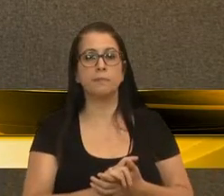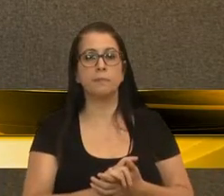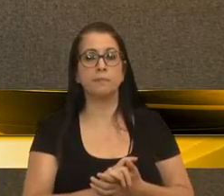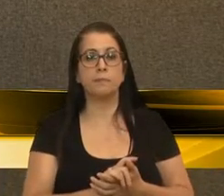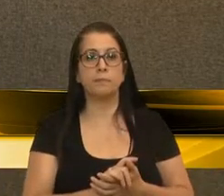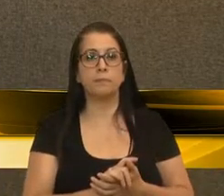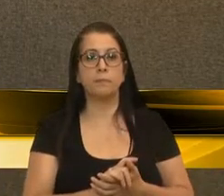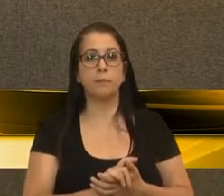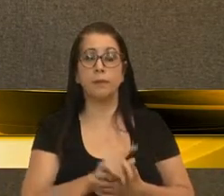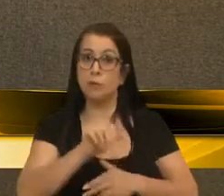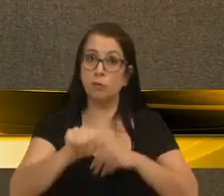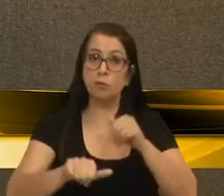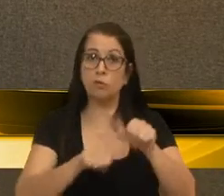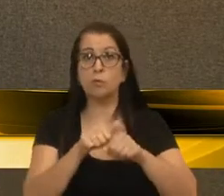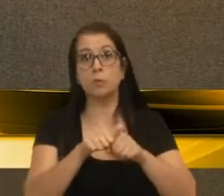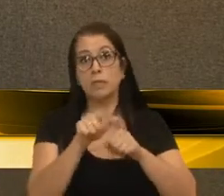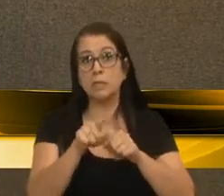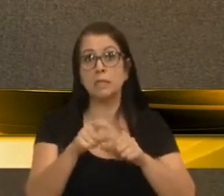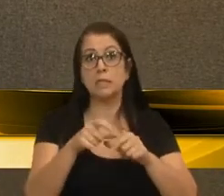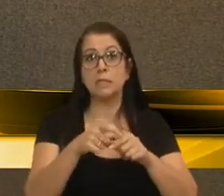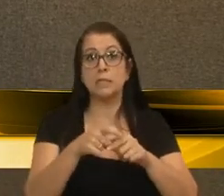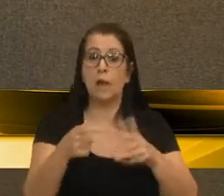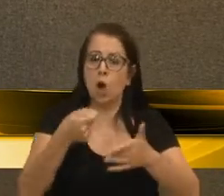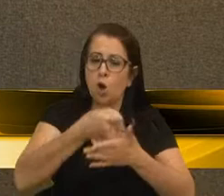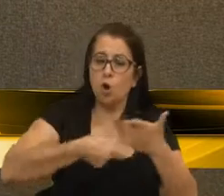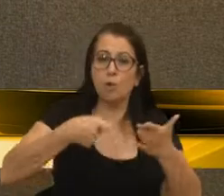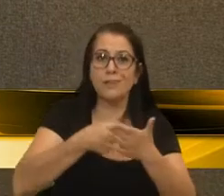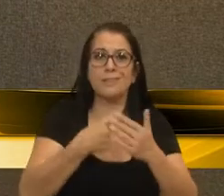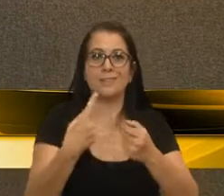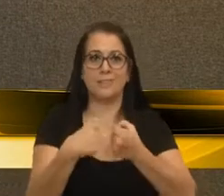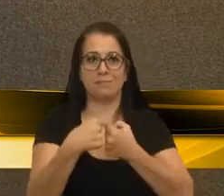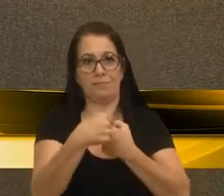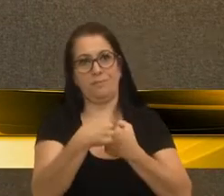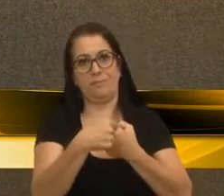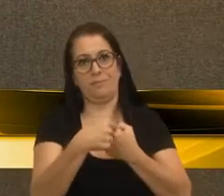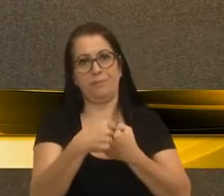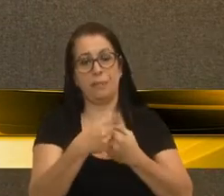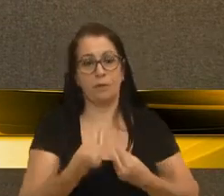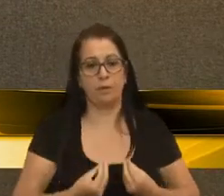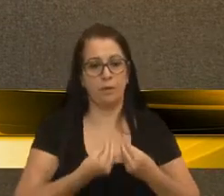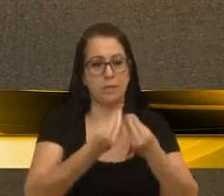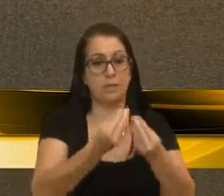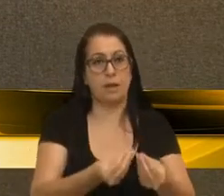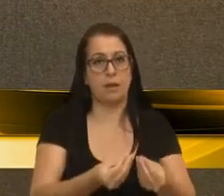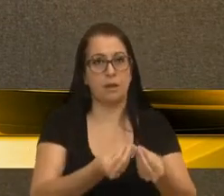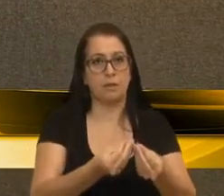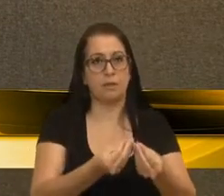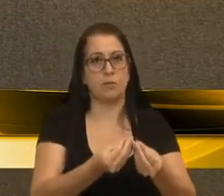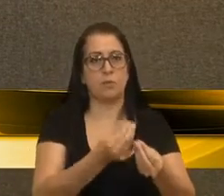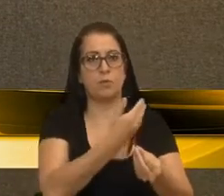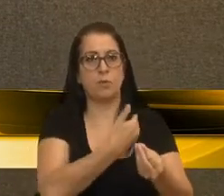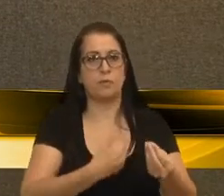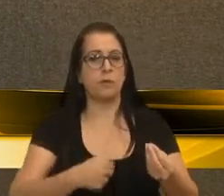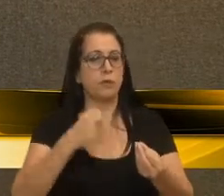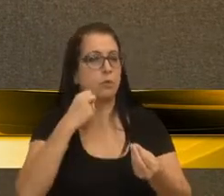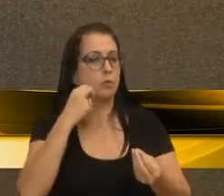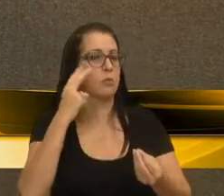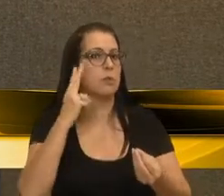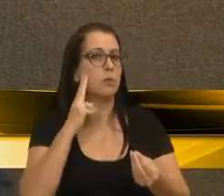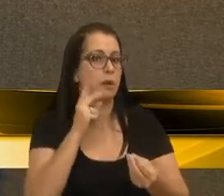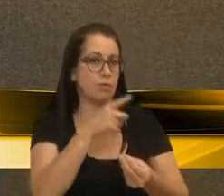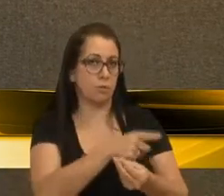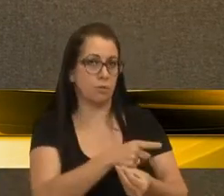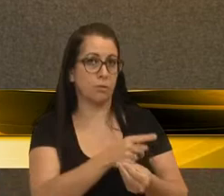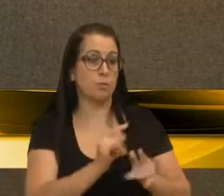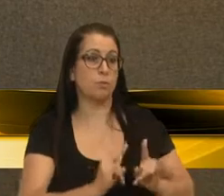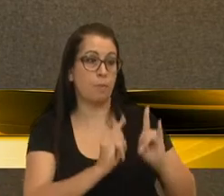se transformaria nessa grande conquista da cidade, que foi a doação, durante o governo Tarso Genro,